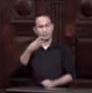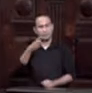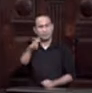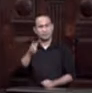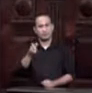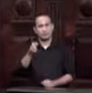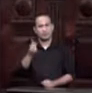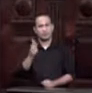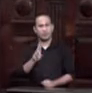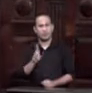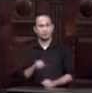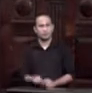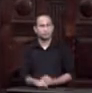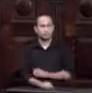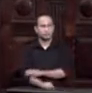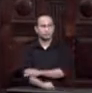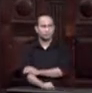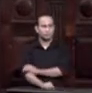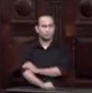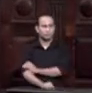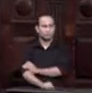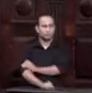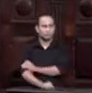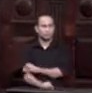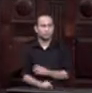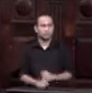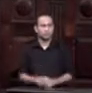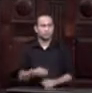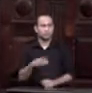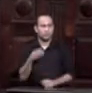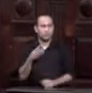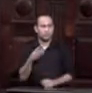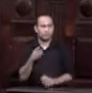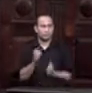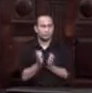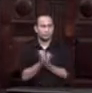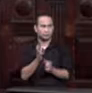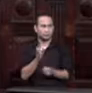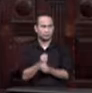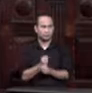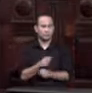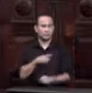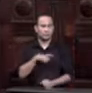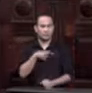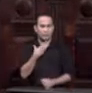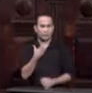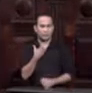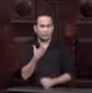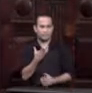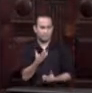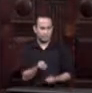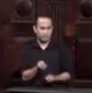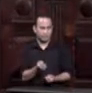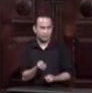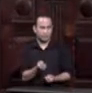9.835. O CCDA 3 do Tribunal de Contas tem uma remuneração de R$